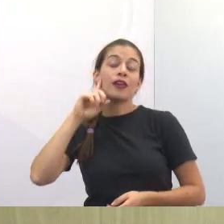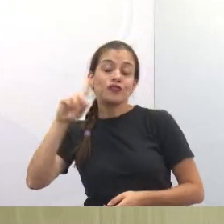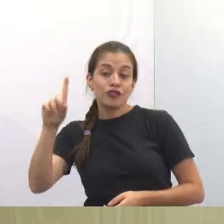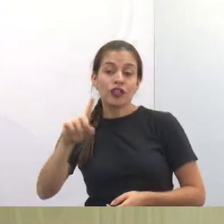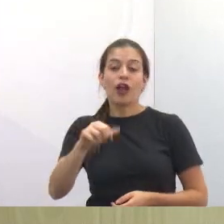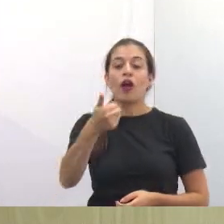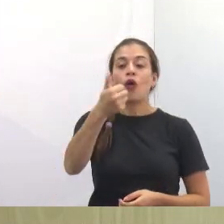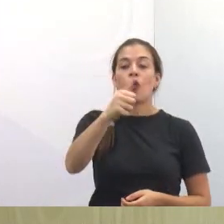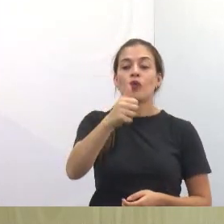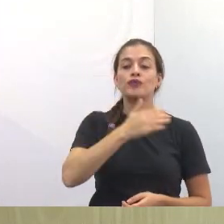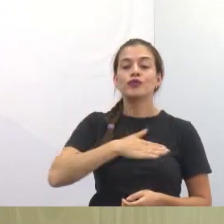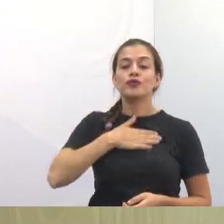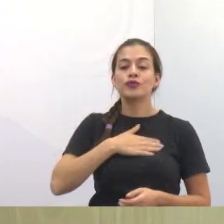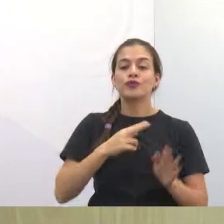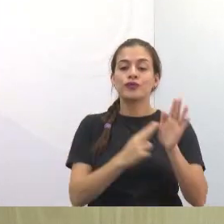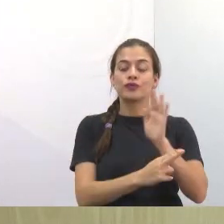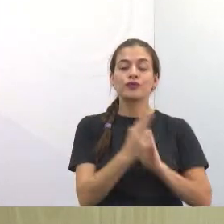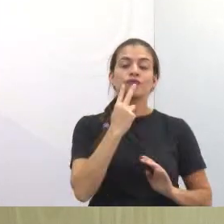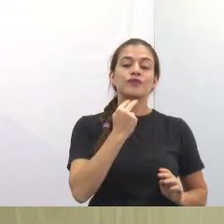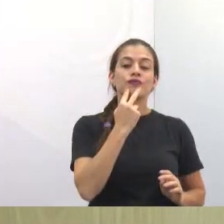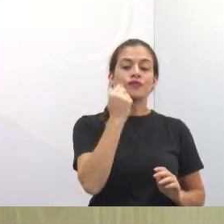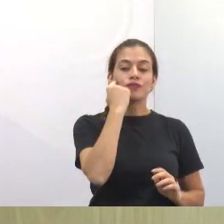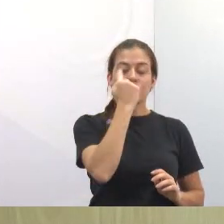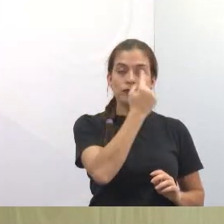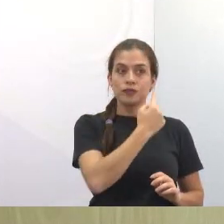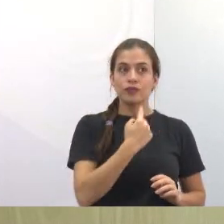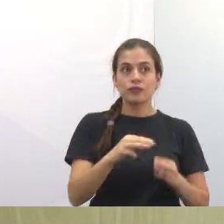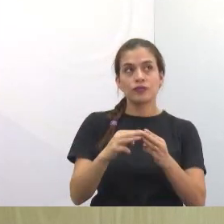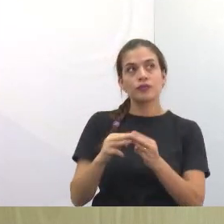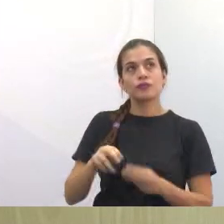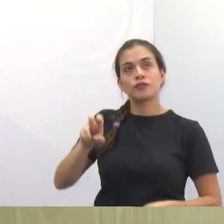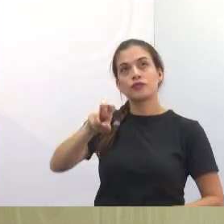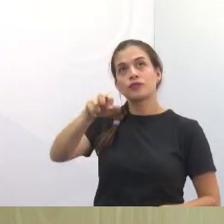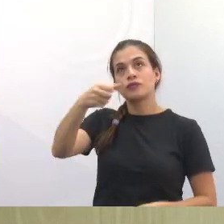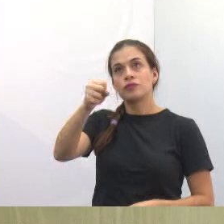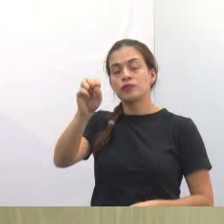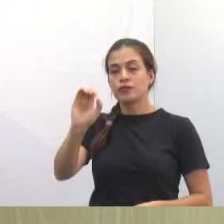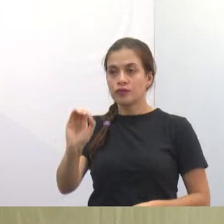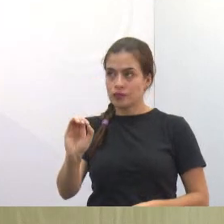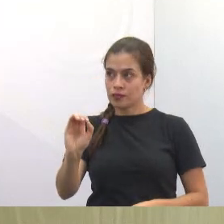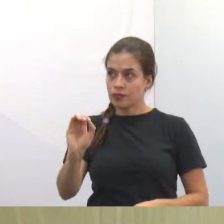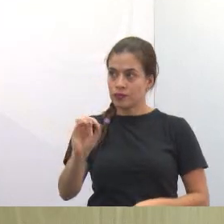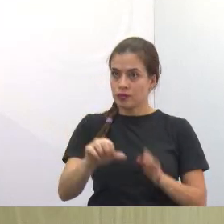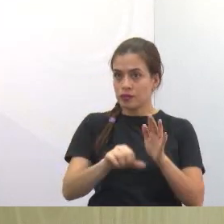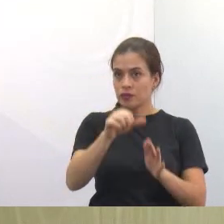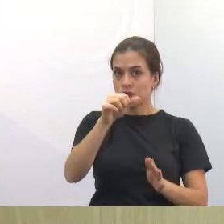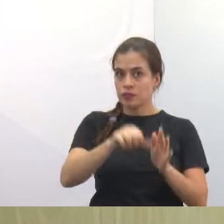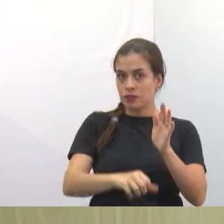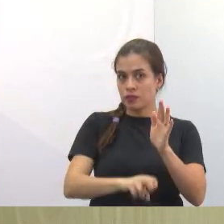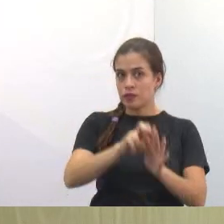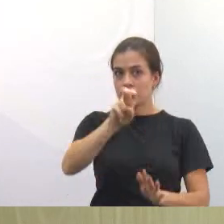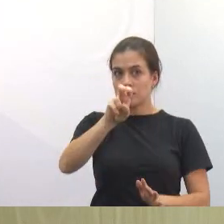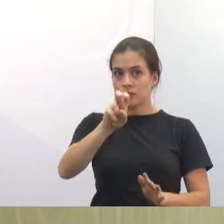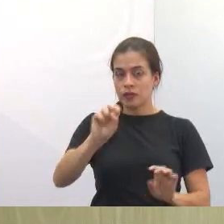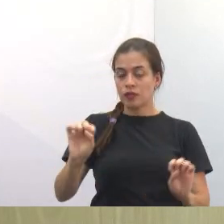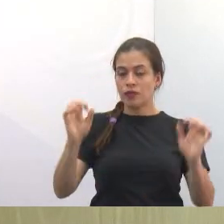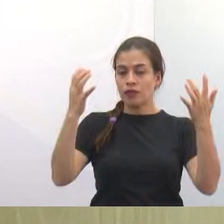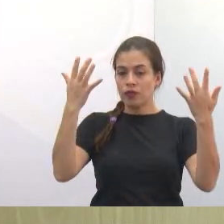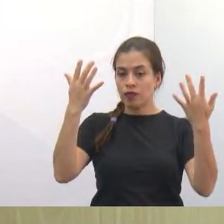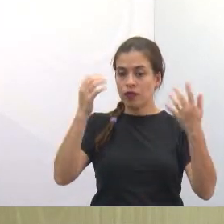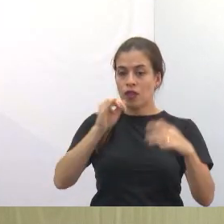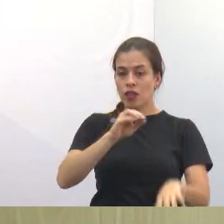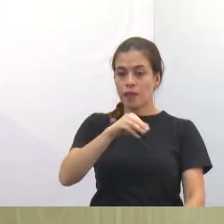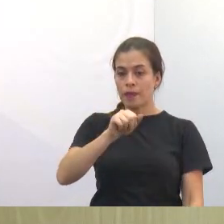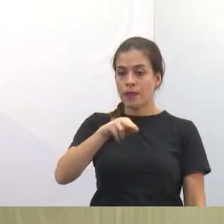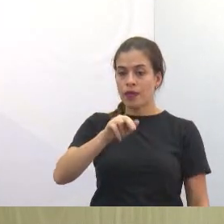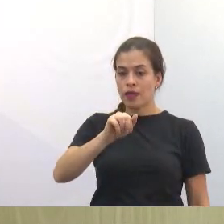Lua. Moção 580. Moção congratulatória aos organizadores do 15º Festival dos Imigrantes de Jacareí, registrado